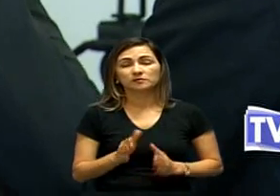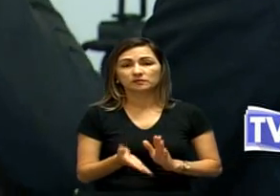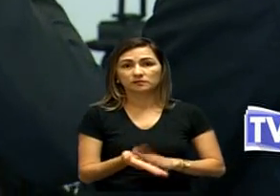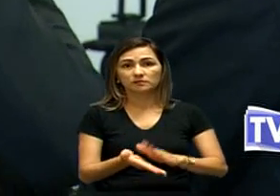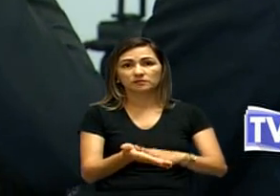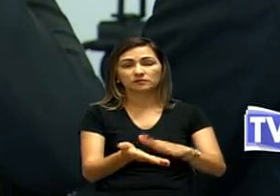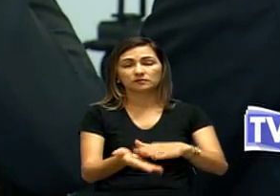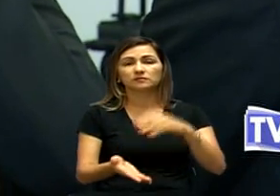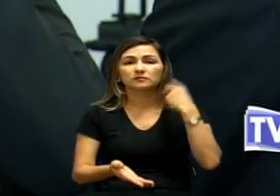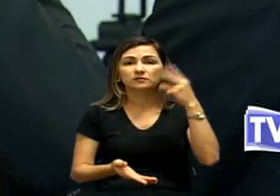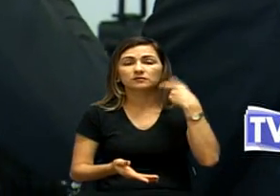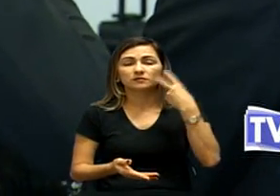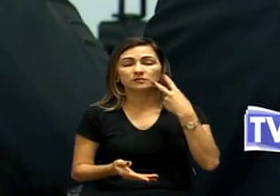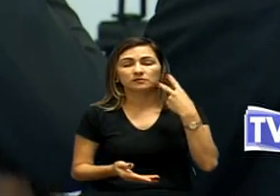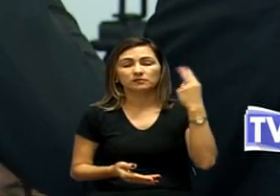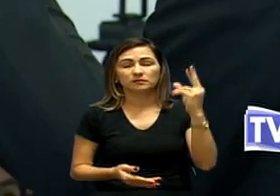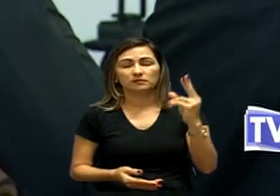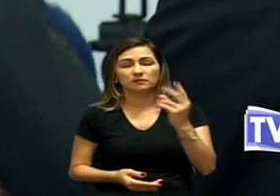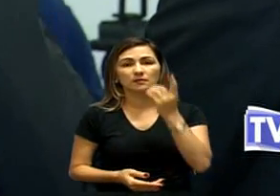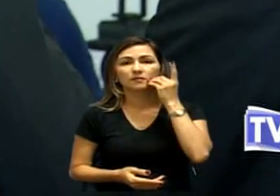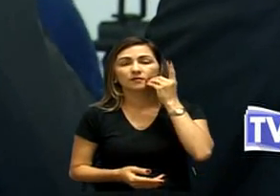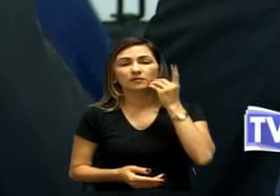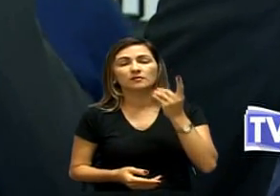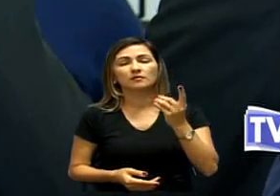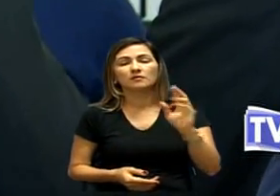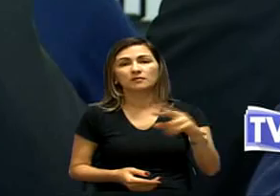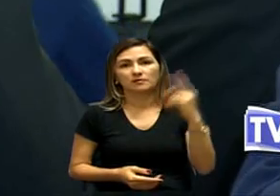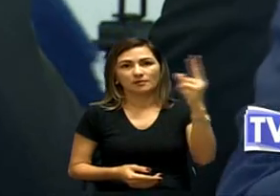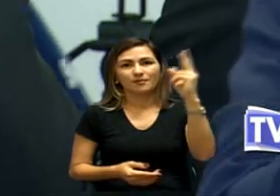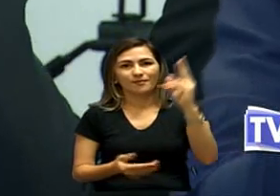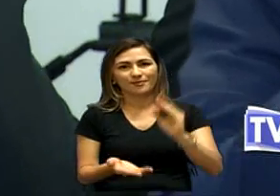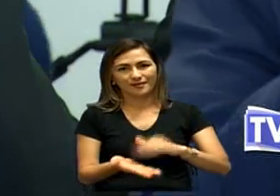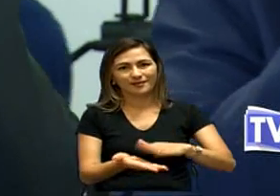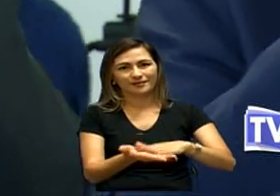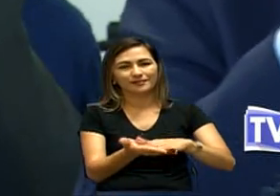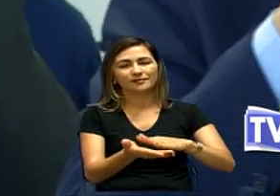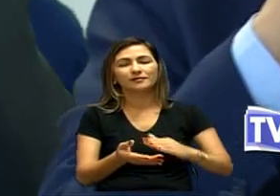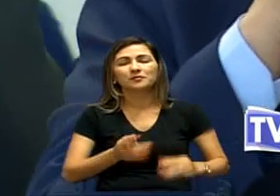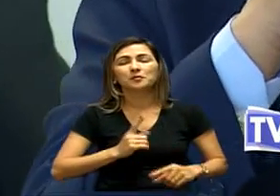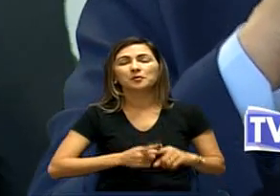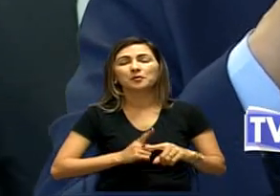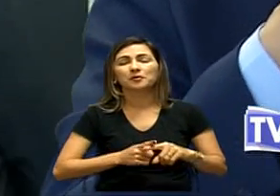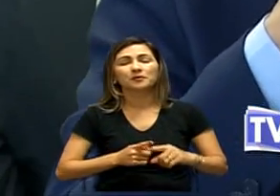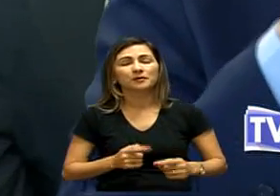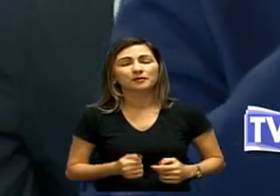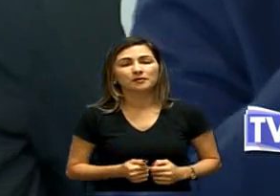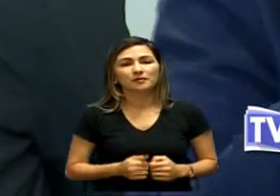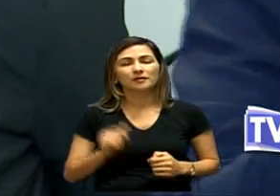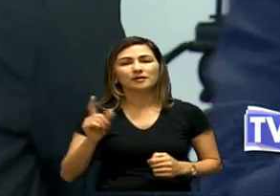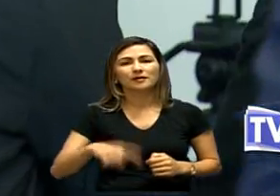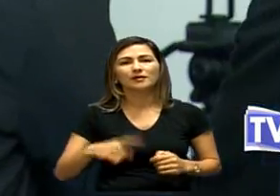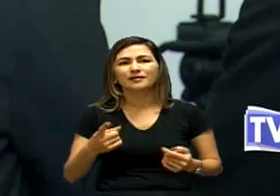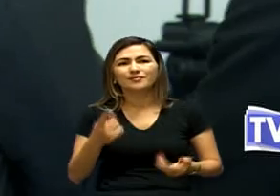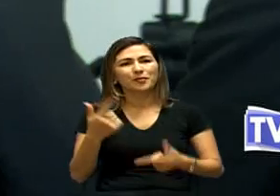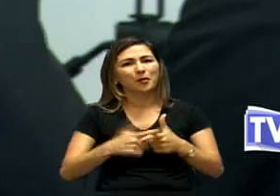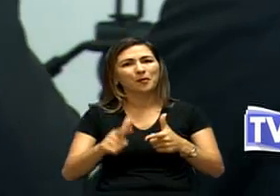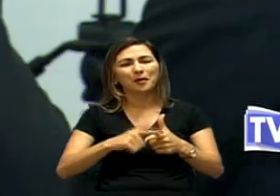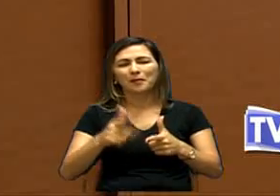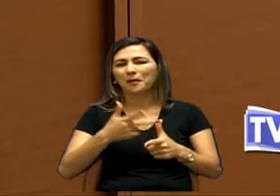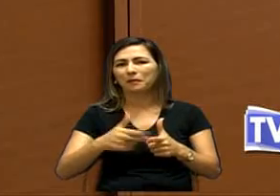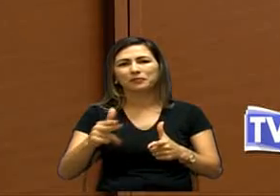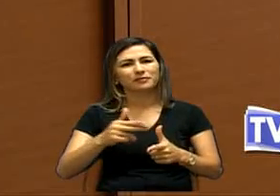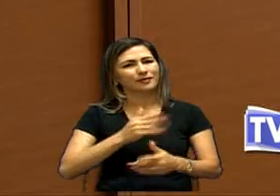acordo e precisamos caminhar cada vez mais para que situações como essa não façam mais parte do nosso cotidiano. Tá certo.